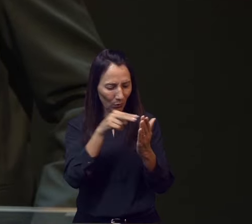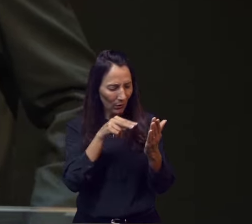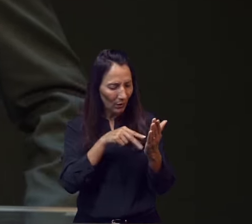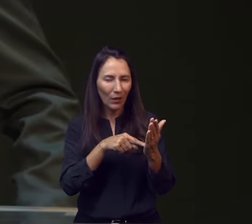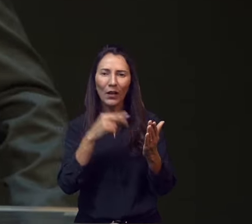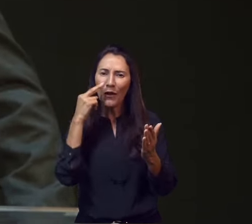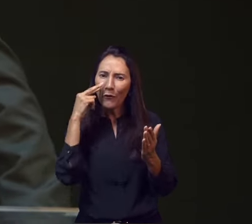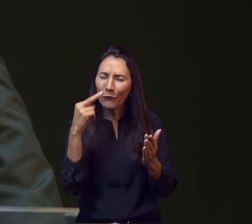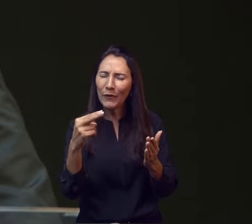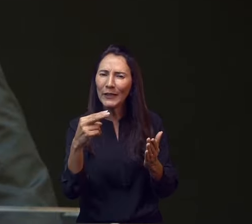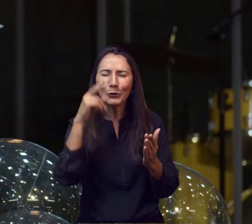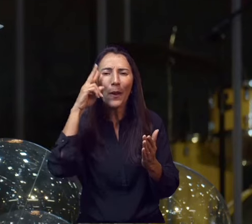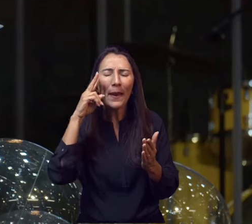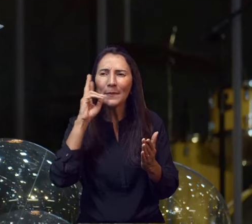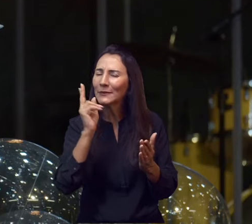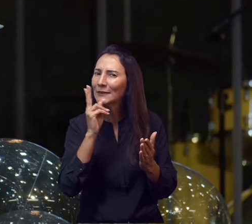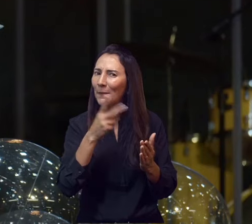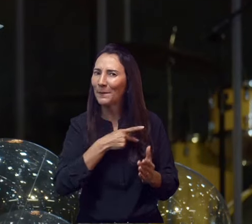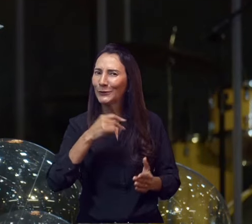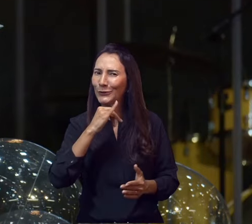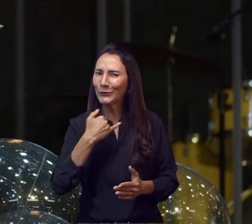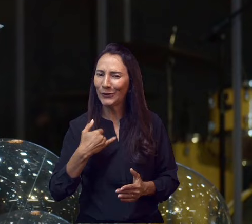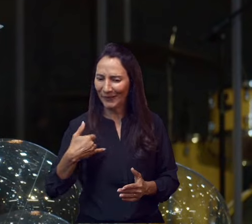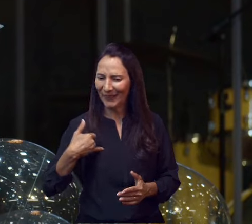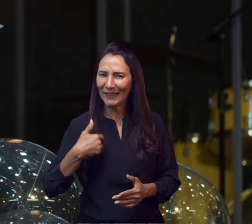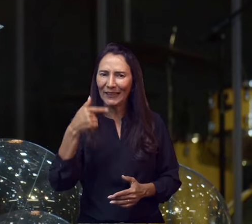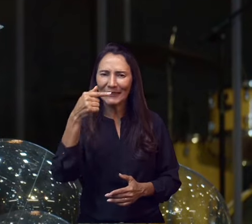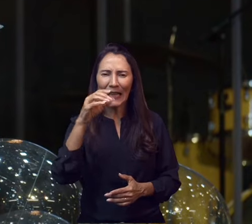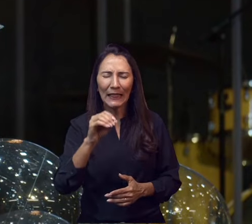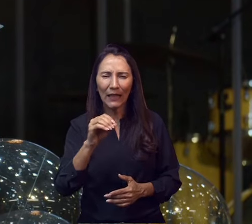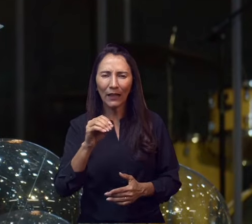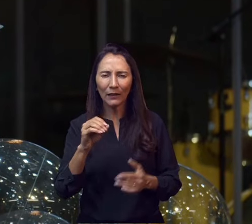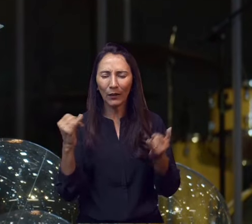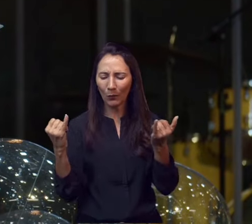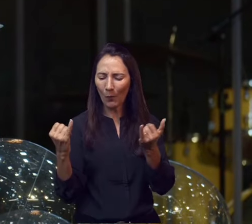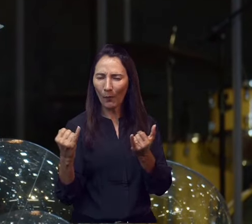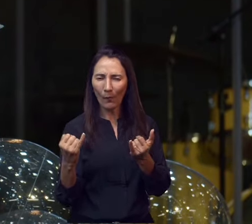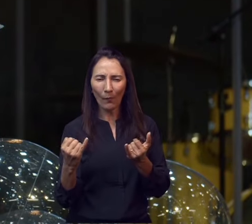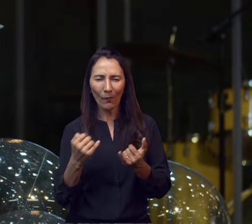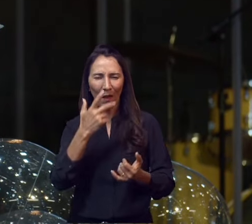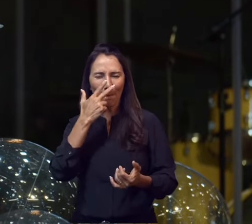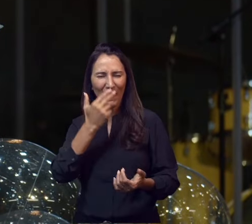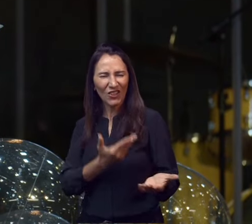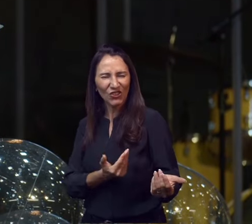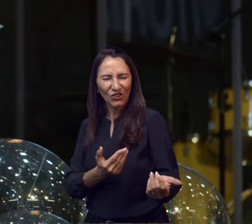o pastor Jorge 70 anos com corpinho de 30